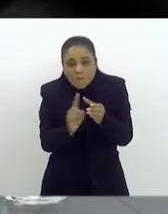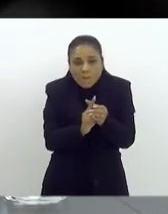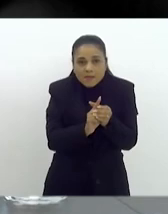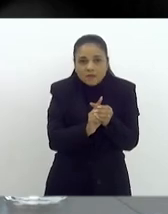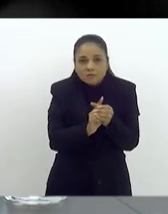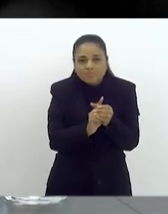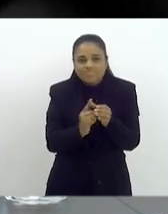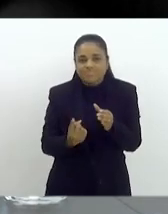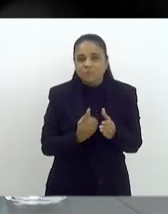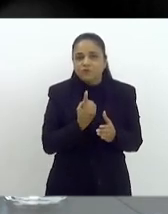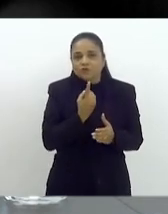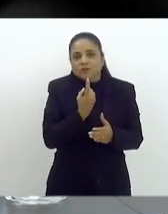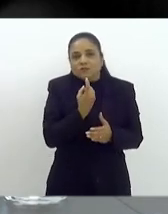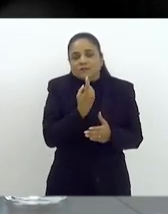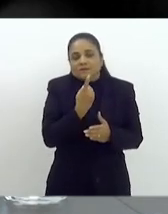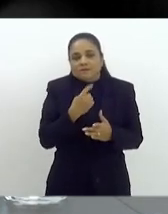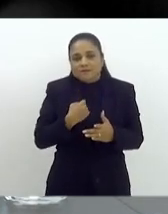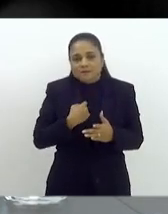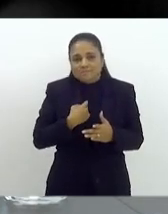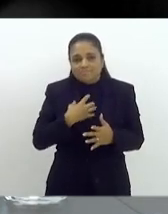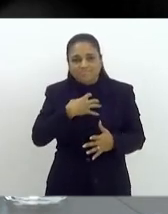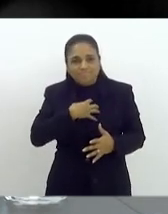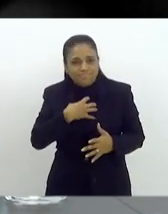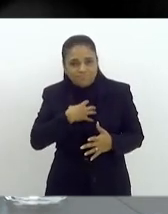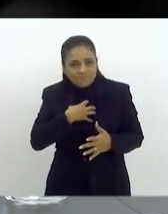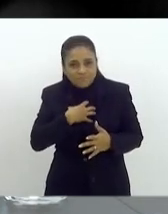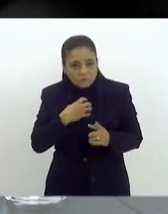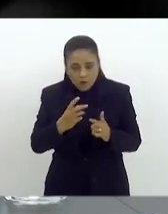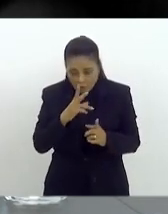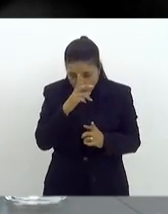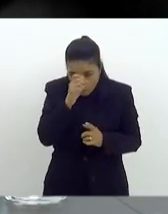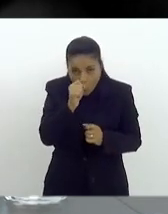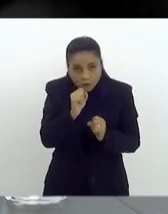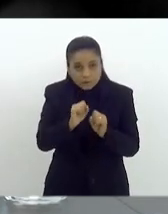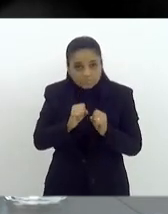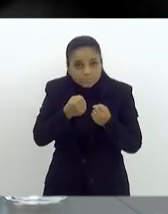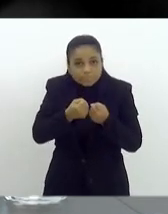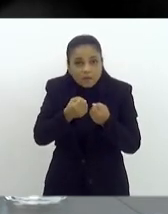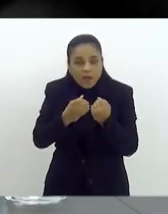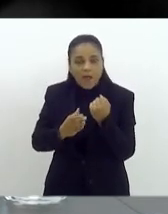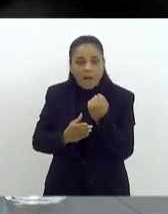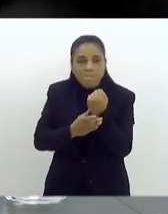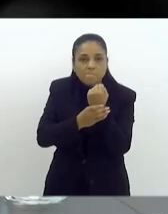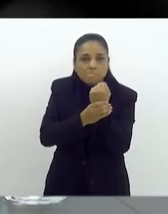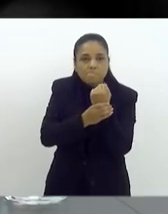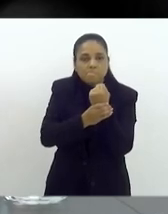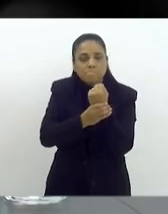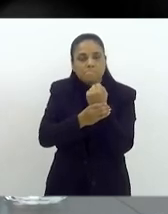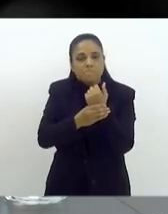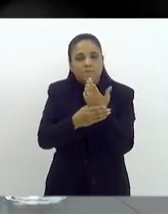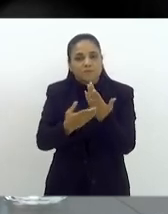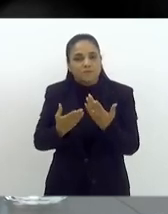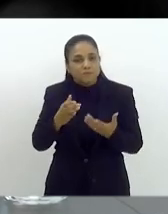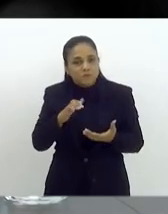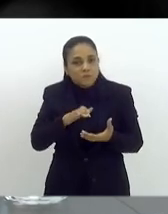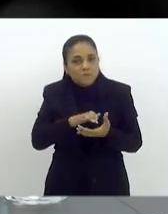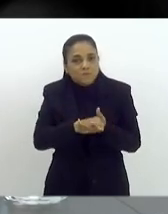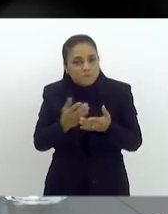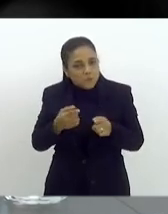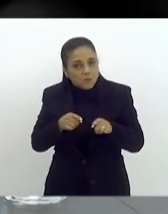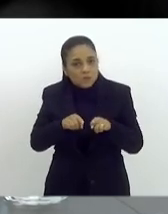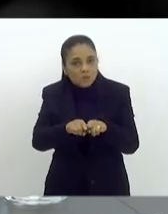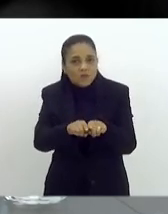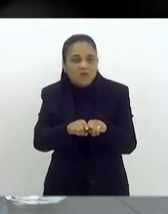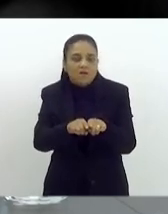Porque a partir do momento que a mulher não se sente fortalecida até pelo Amparo dos seus pares né ela fica